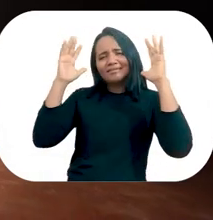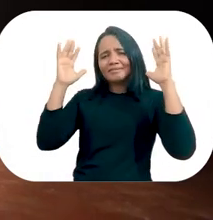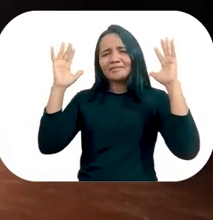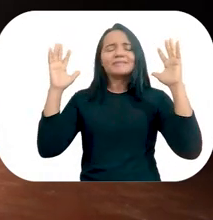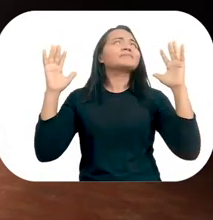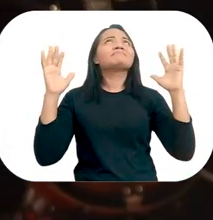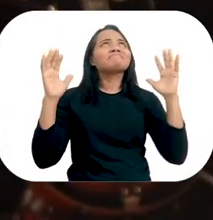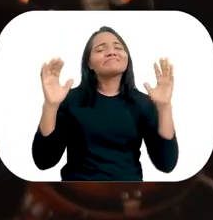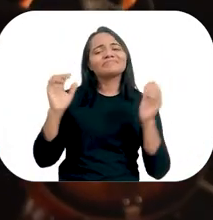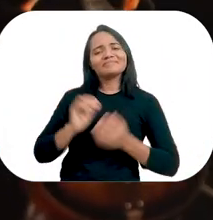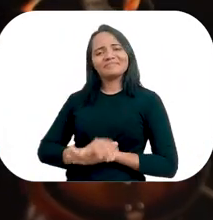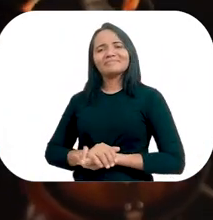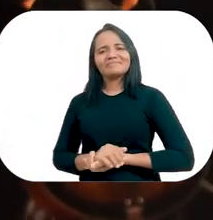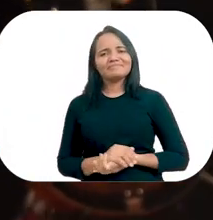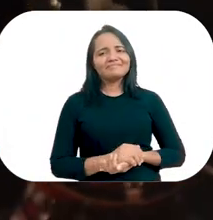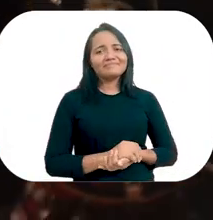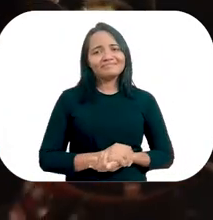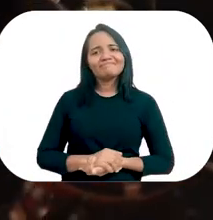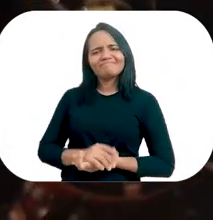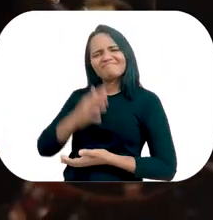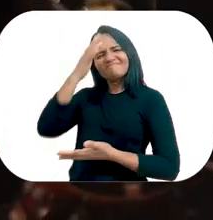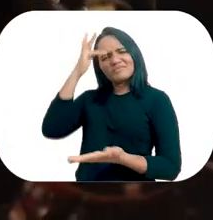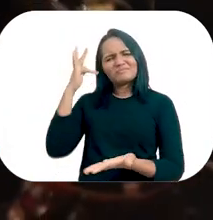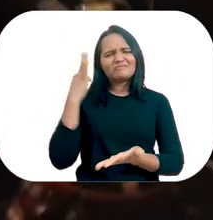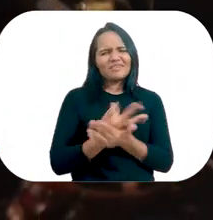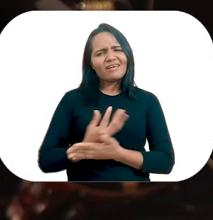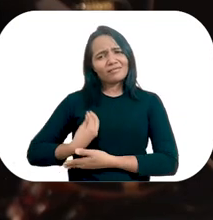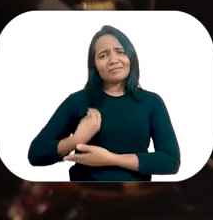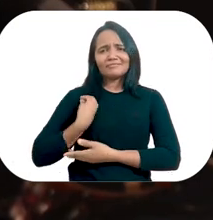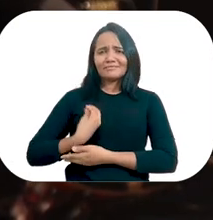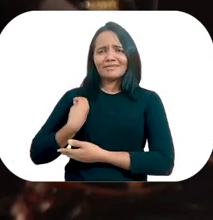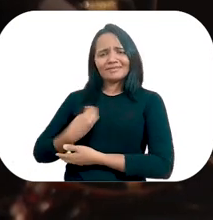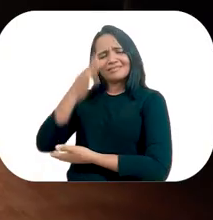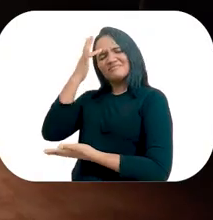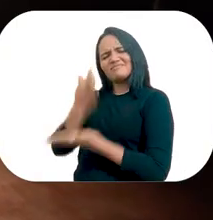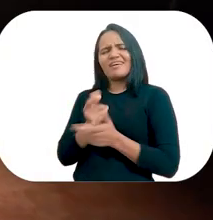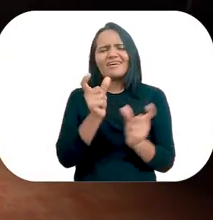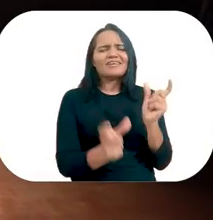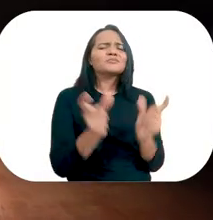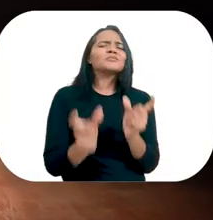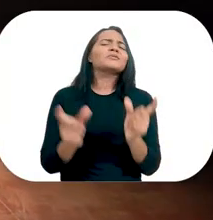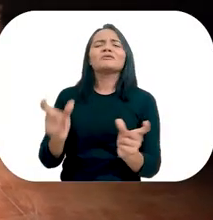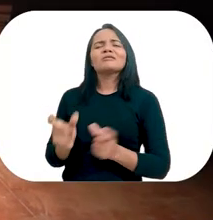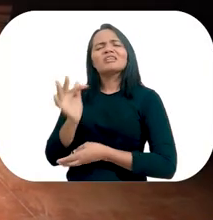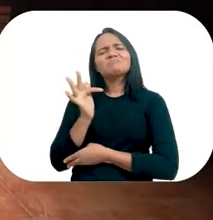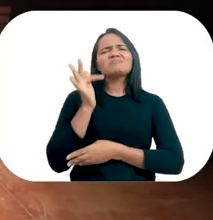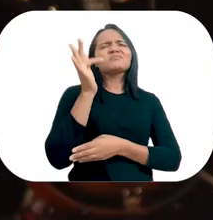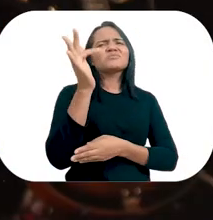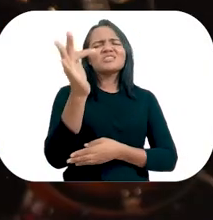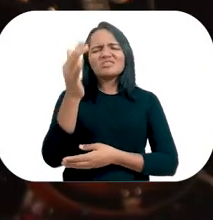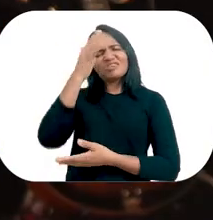seu olhar. Fé na vida, fé no homem, fé no que virá.